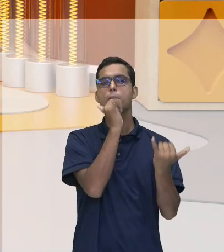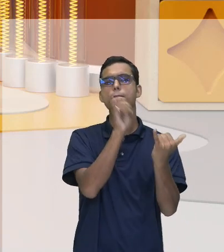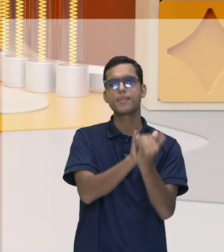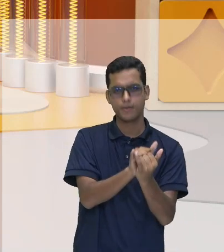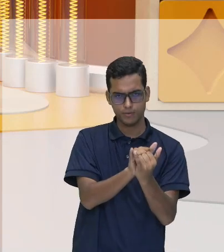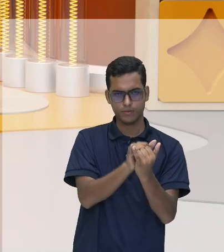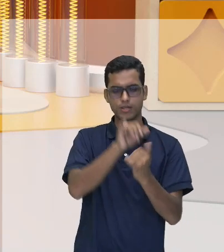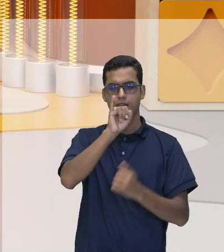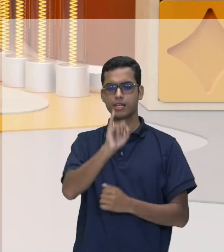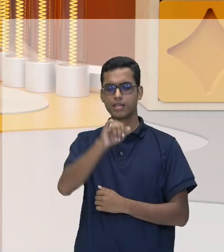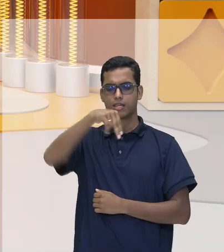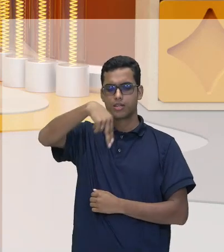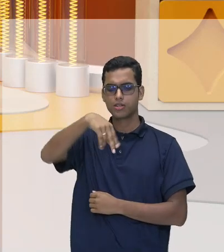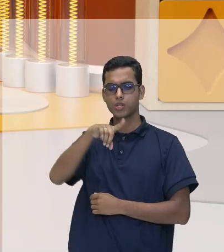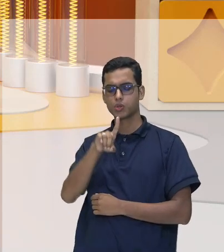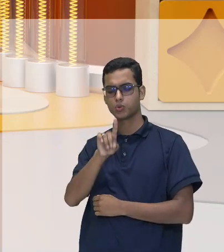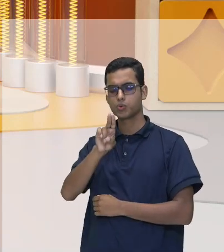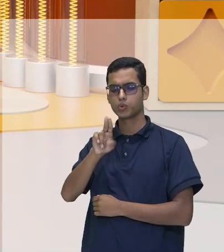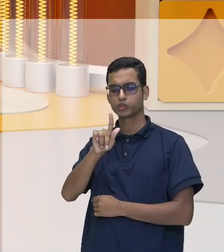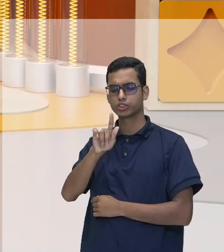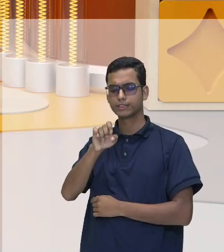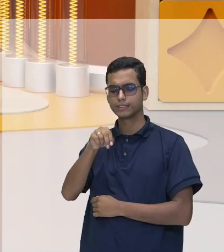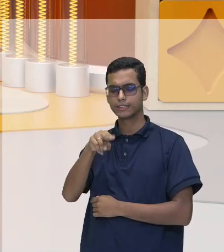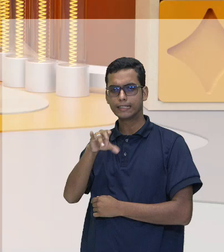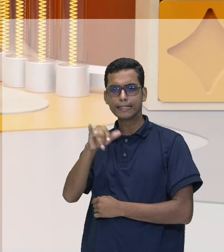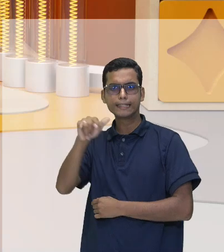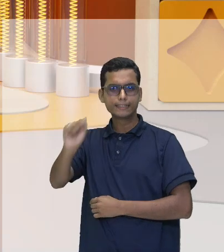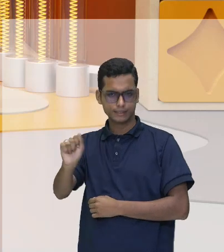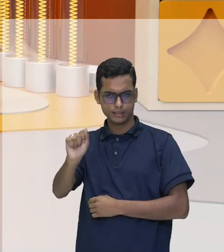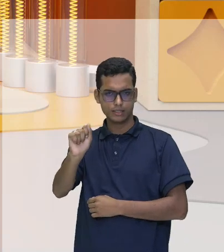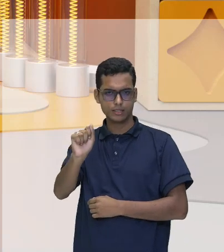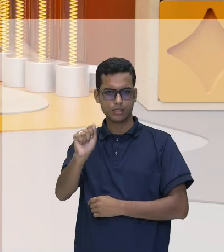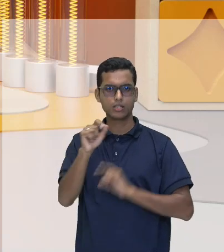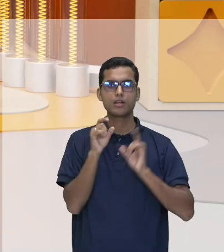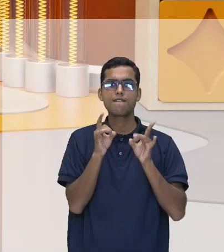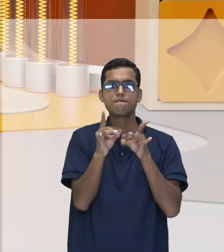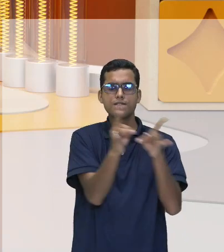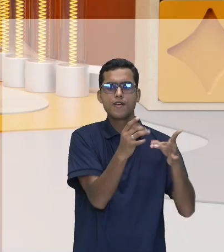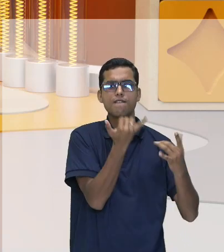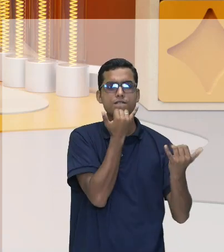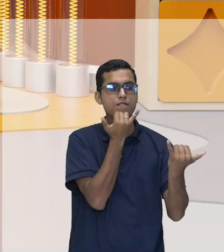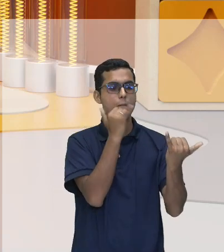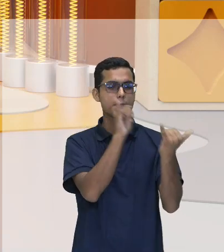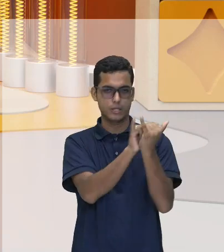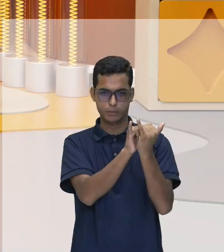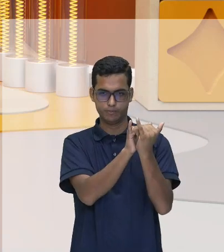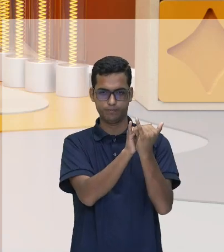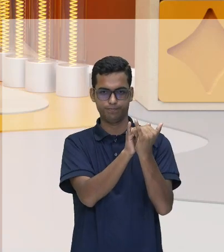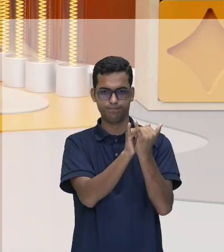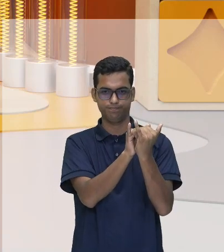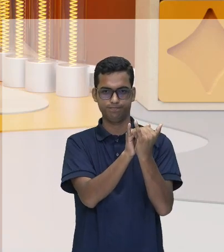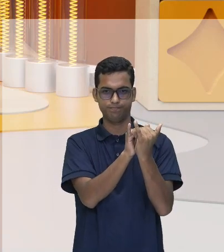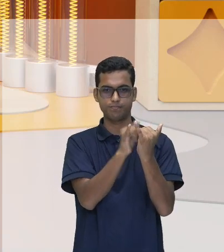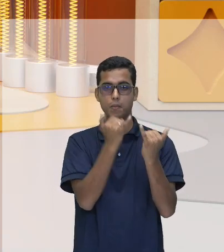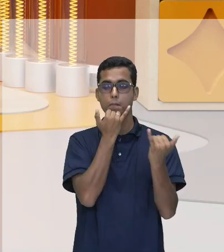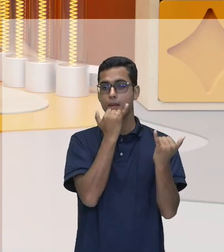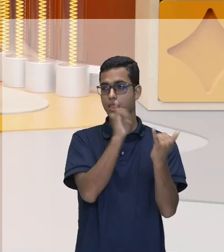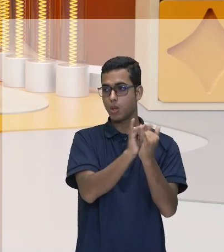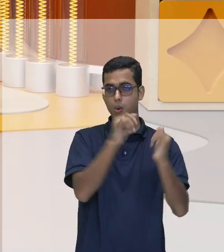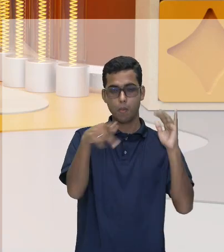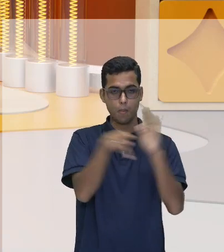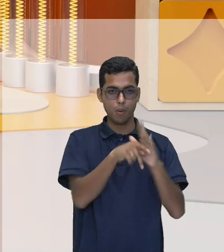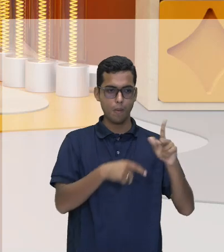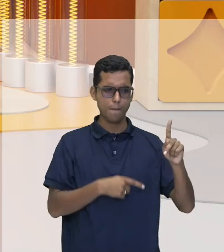que habitam ali na Península Ibérica, uma região voltada para o mar, voltada ali para o Oceano